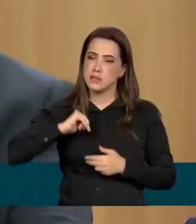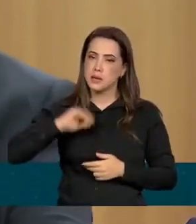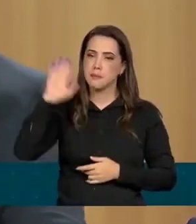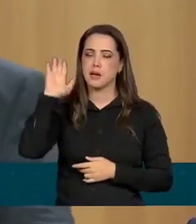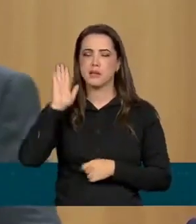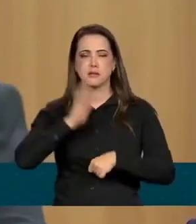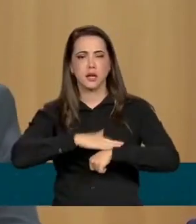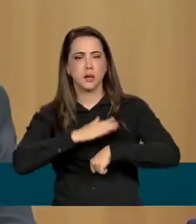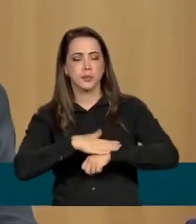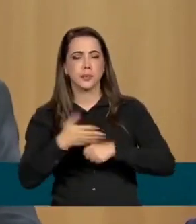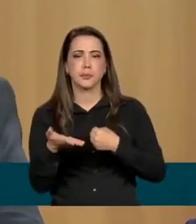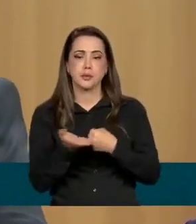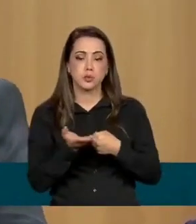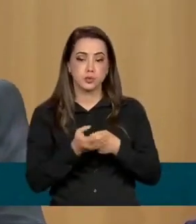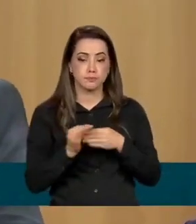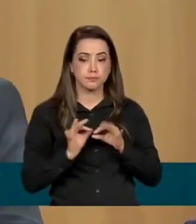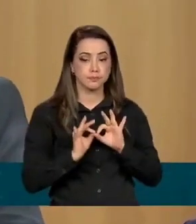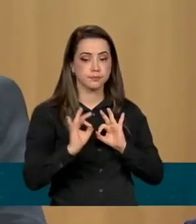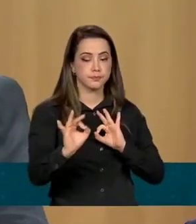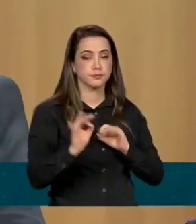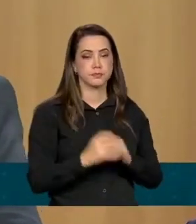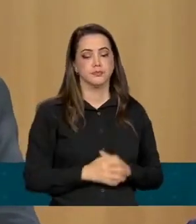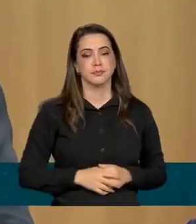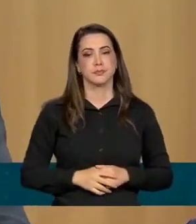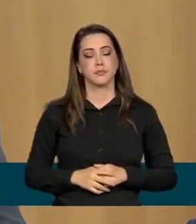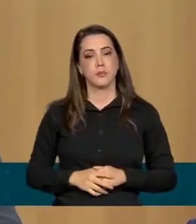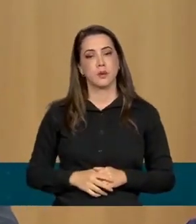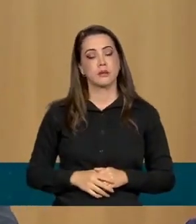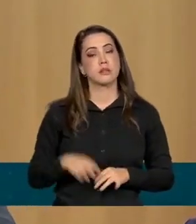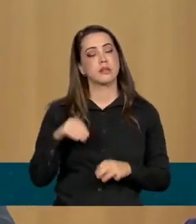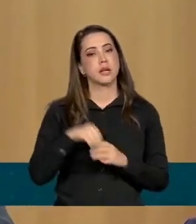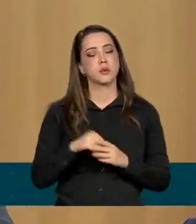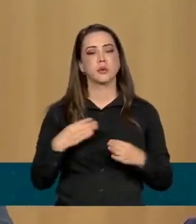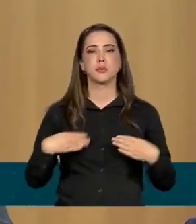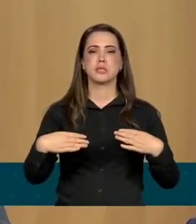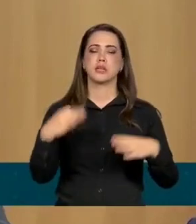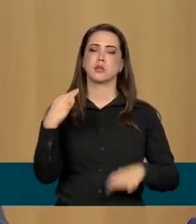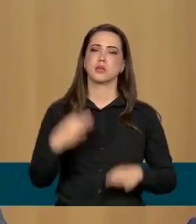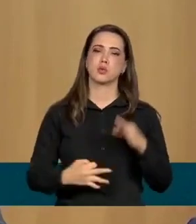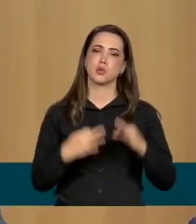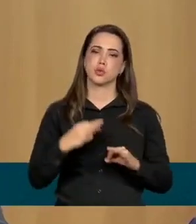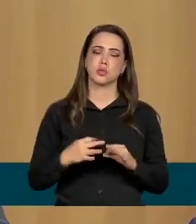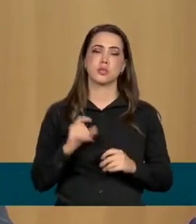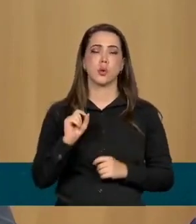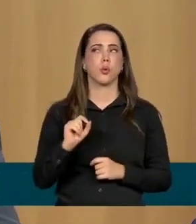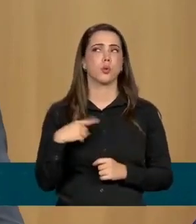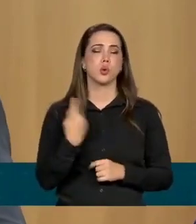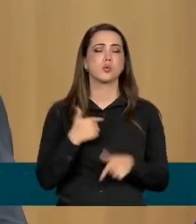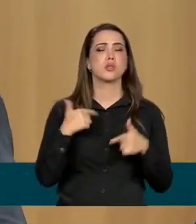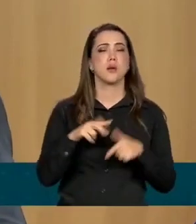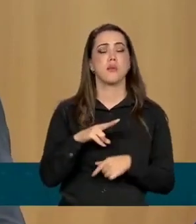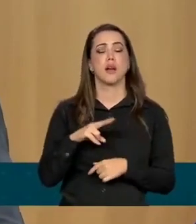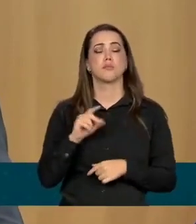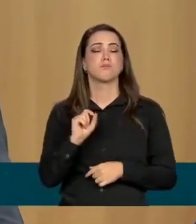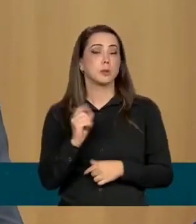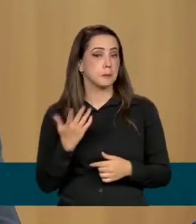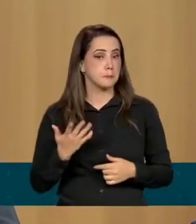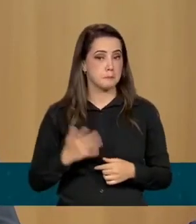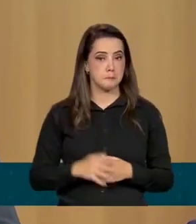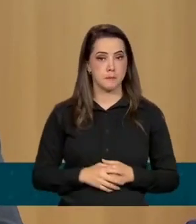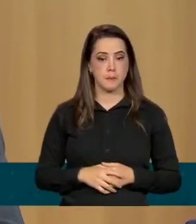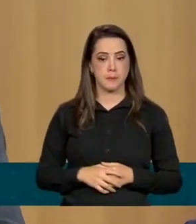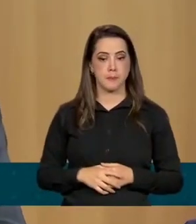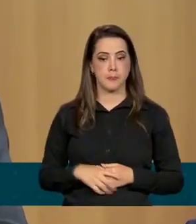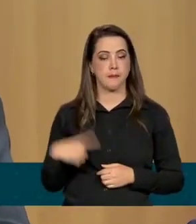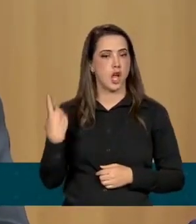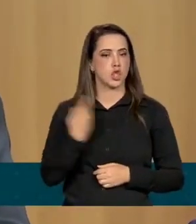de médio prazo. O que nós fizemos no Ministério da Justiça e Segurança Pública? Nós não decidimos